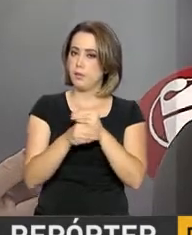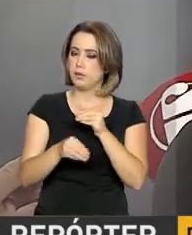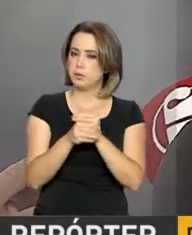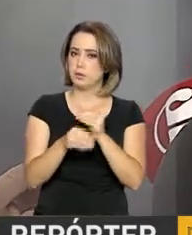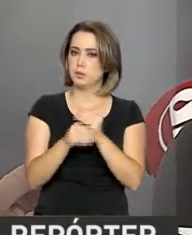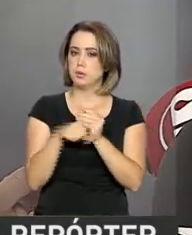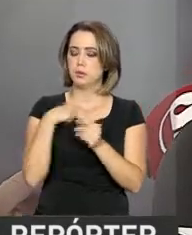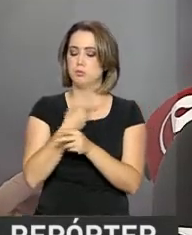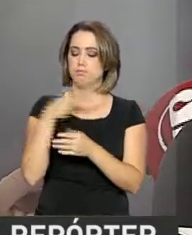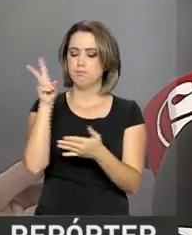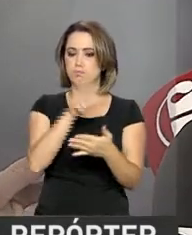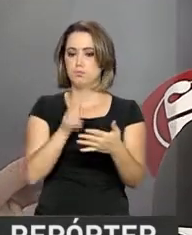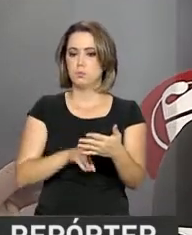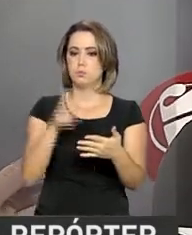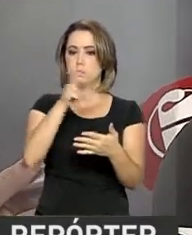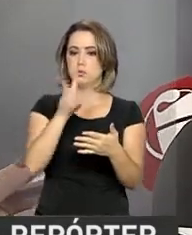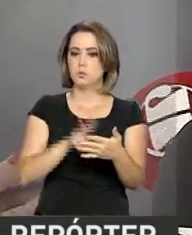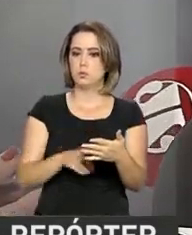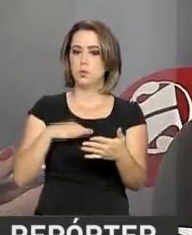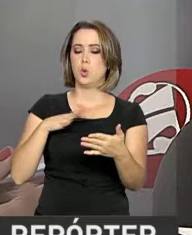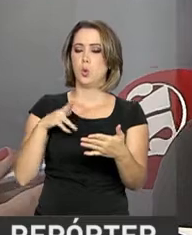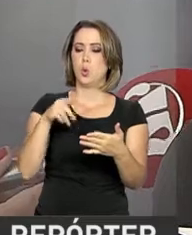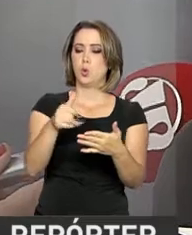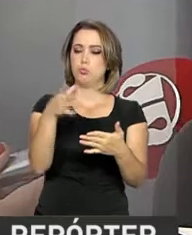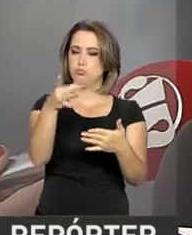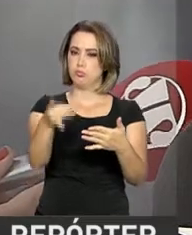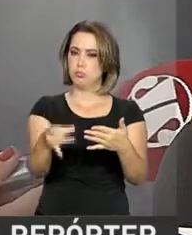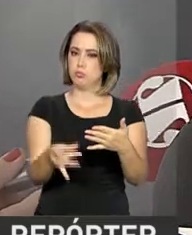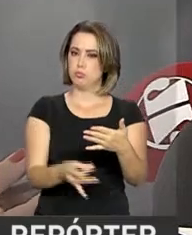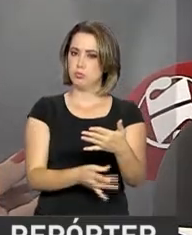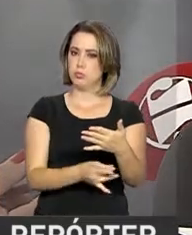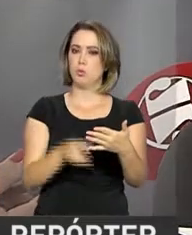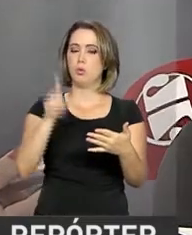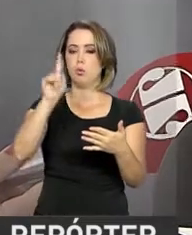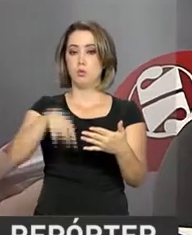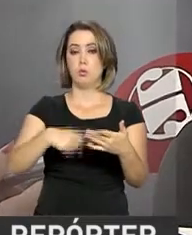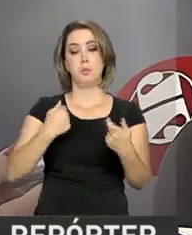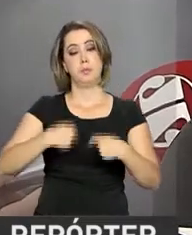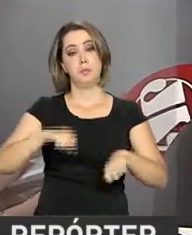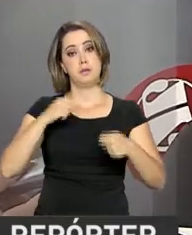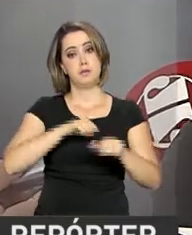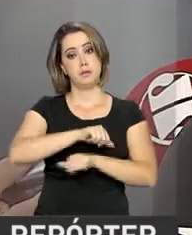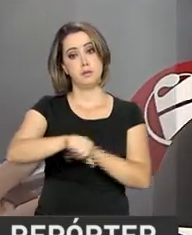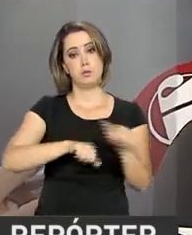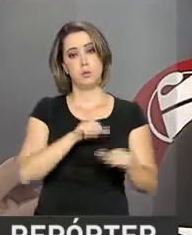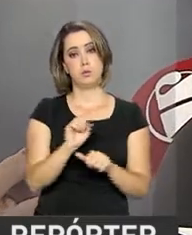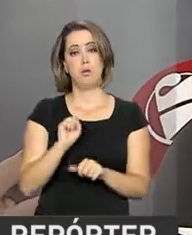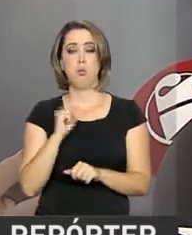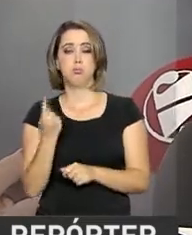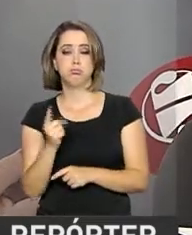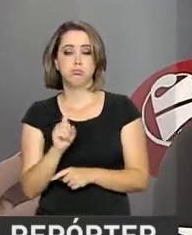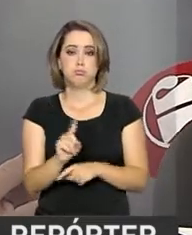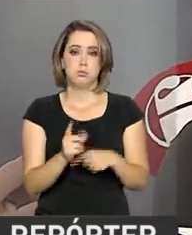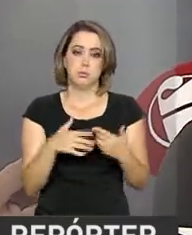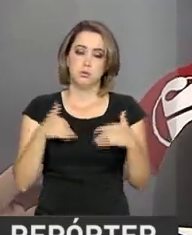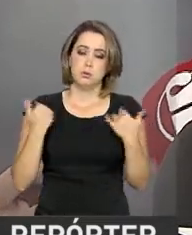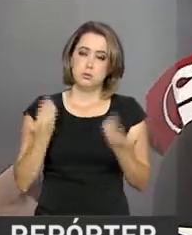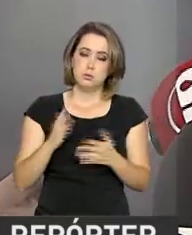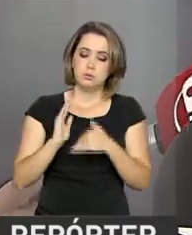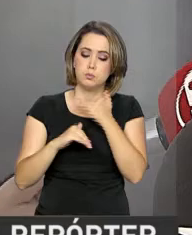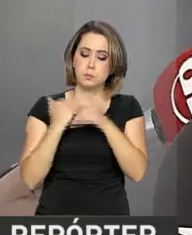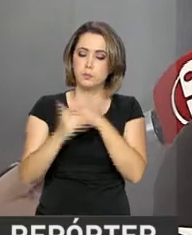vamos avaliar aquilo que realmente é objeto de maior resistência ou não e depois disso